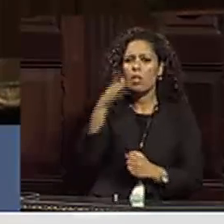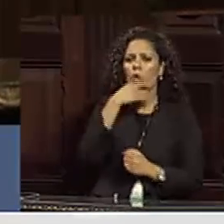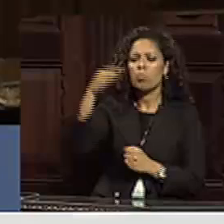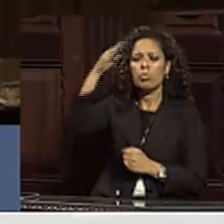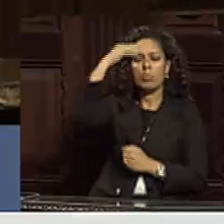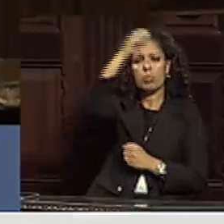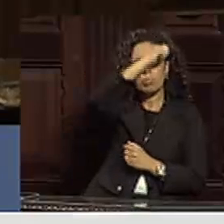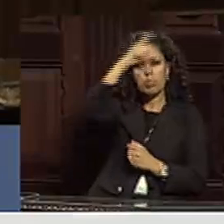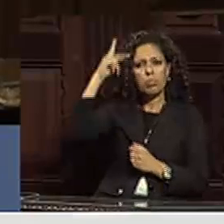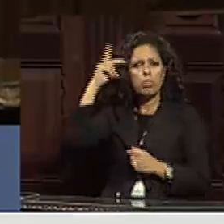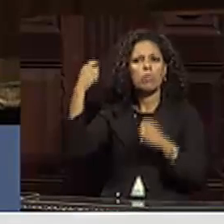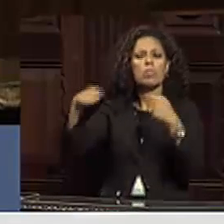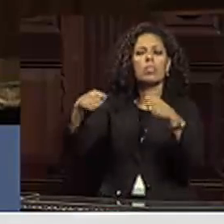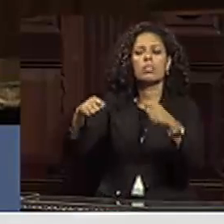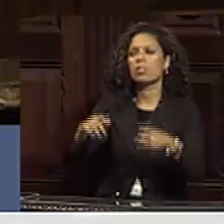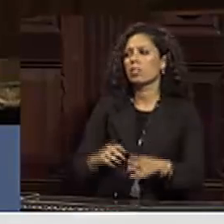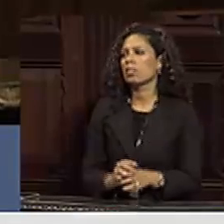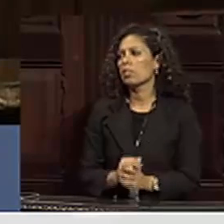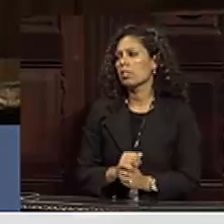Quero dizer ainda